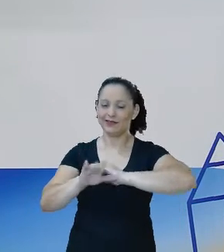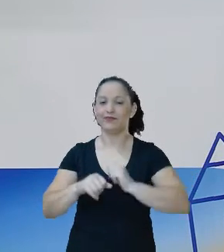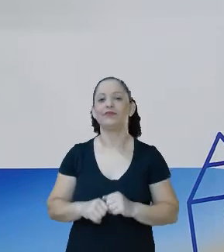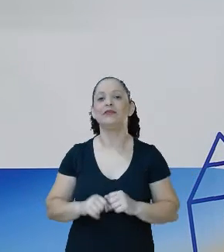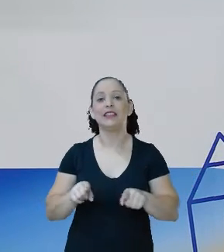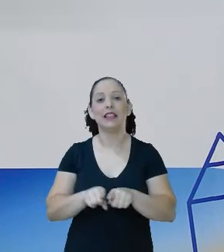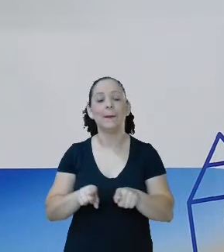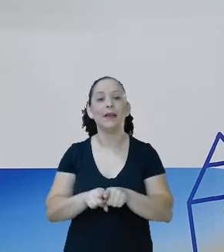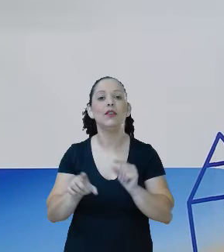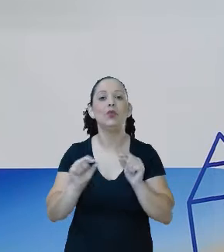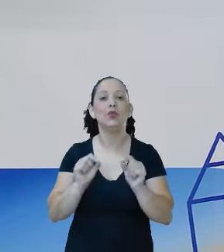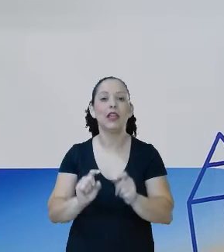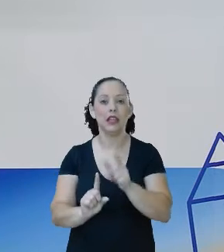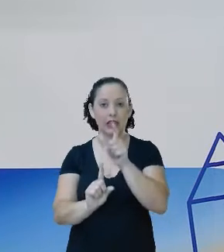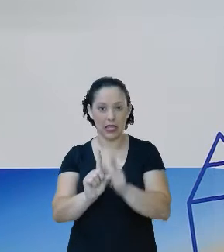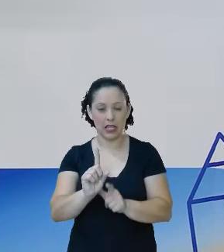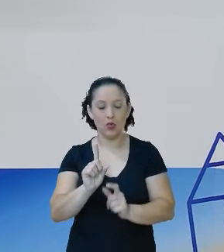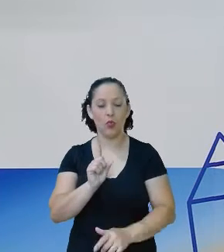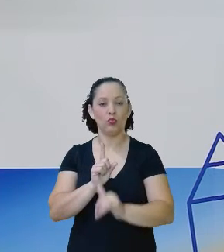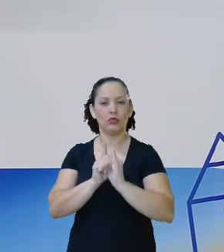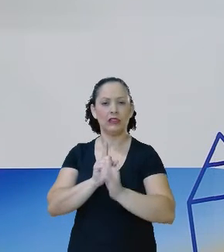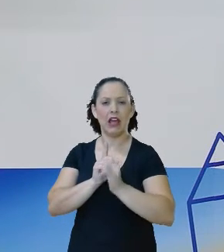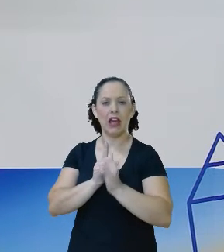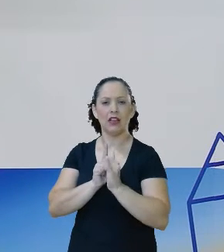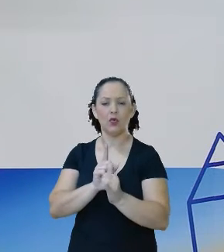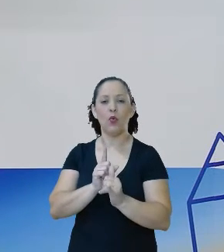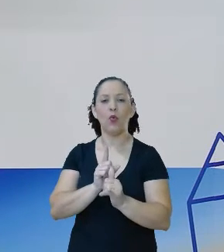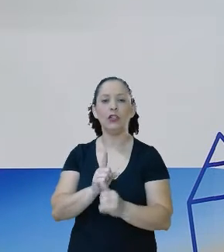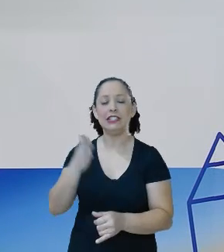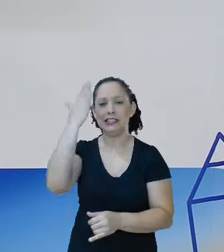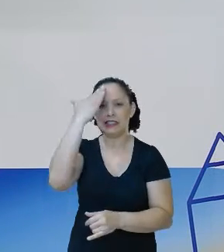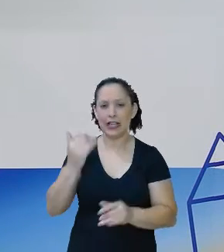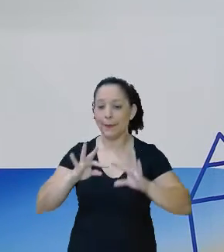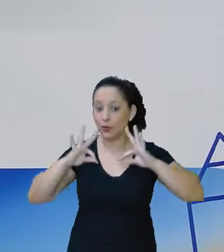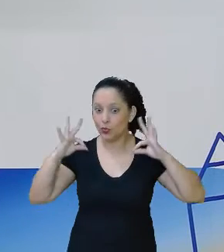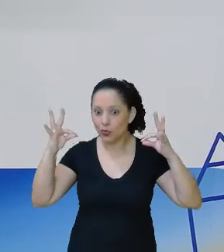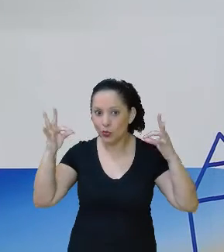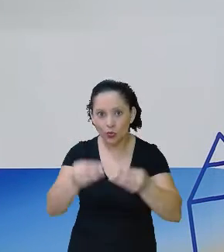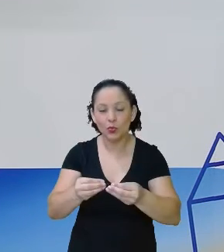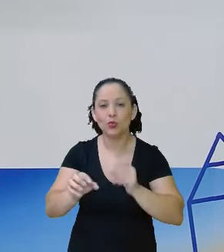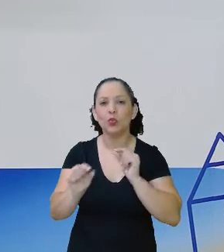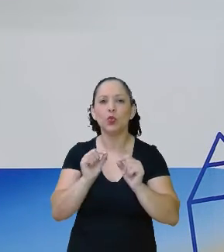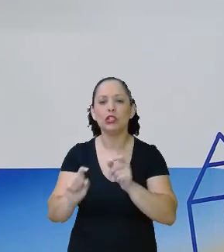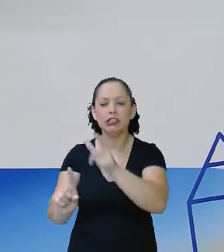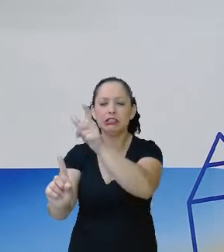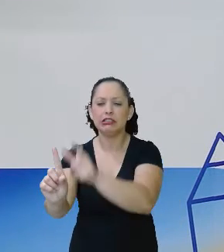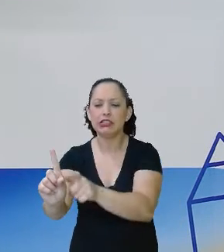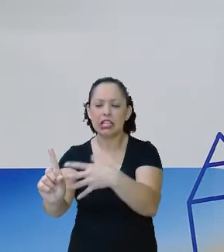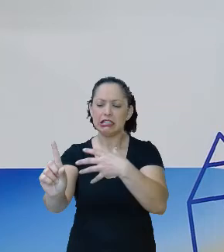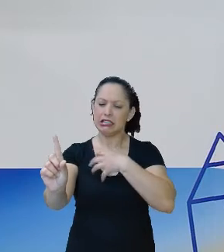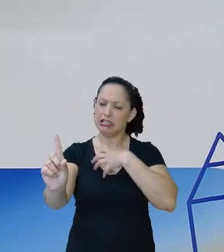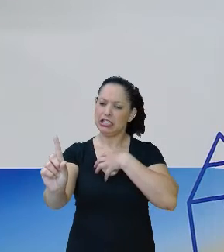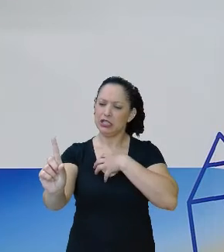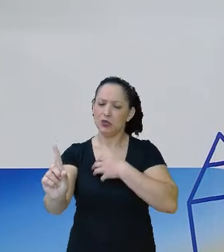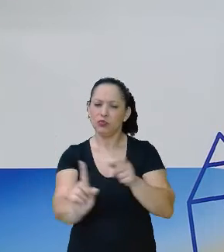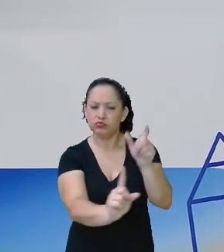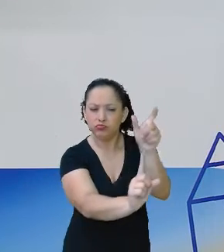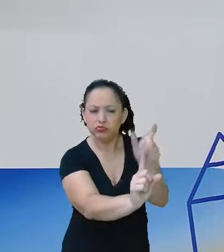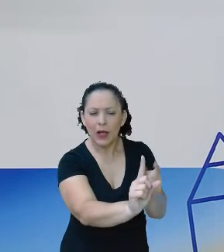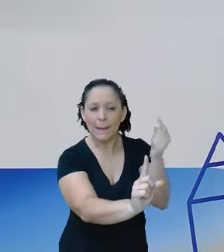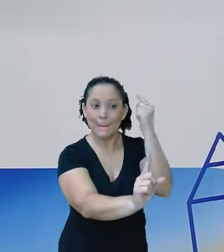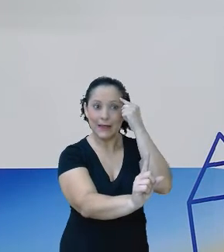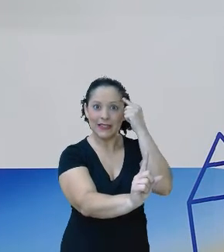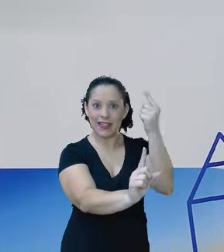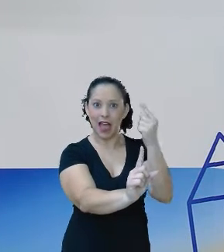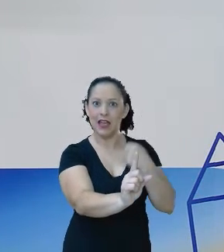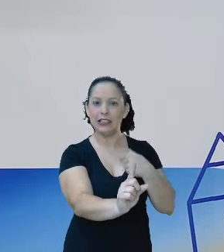narrador onisciente, ele sabe tudo da história. Inclusive, o que as personagens estão sentindo, pensando. Então,